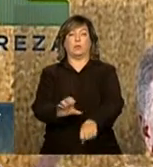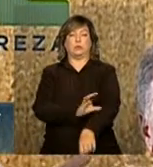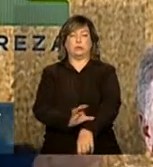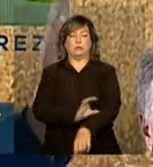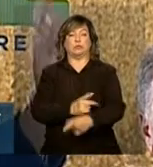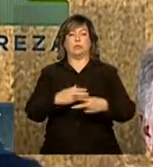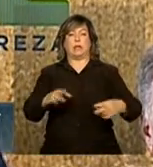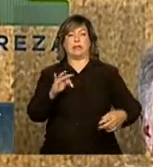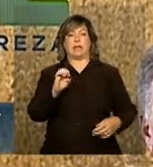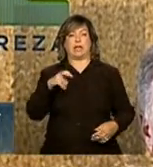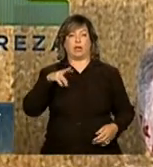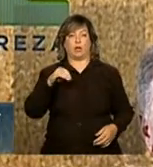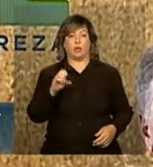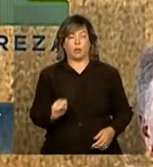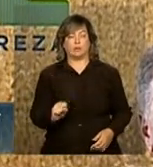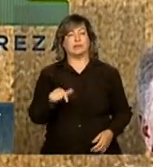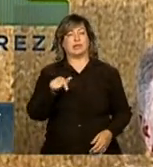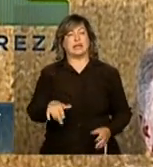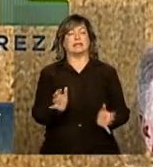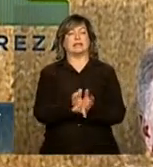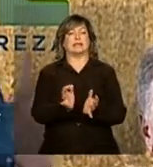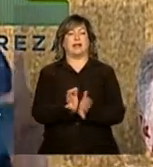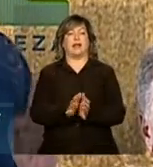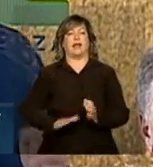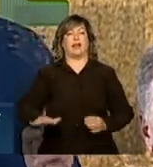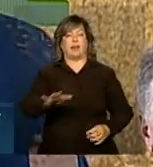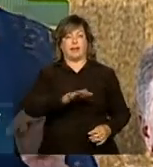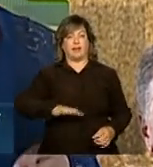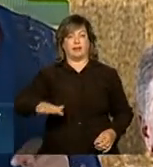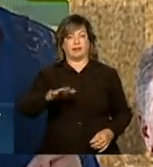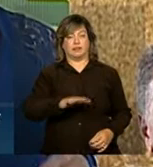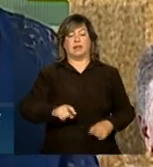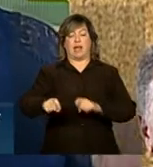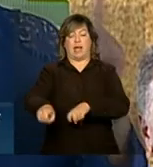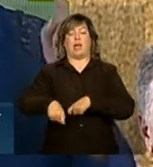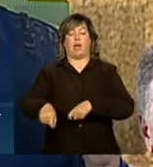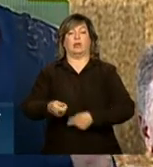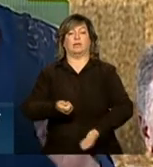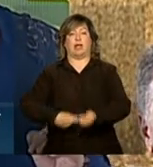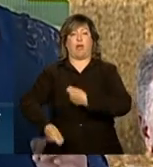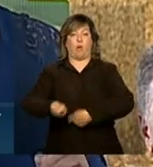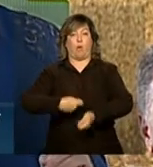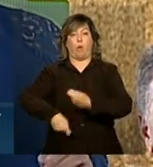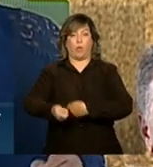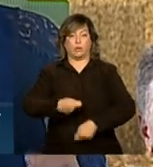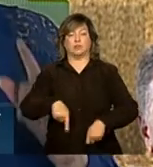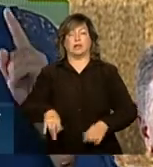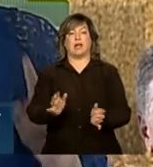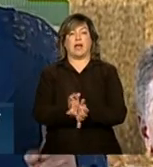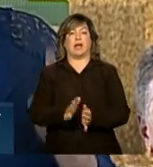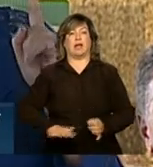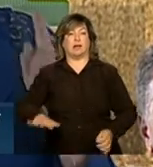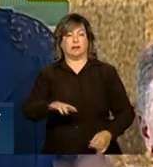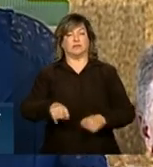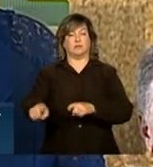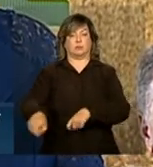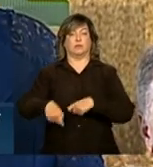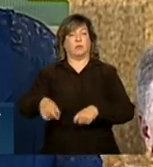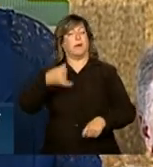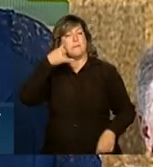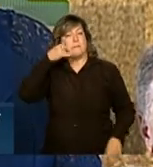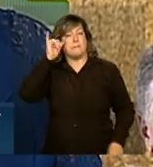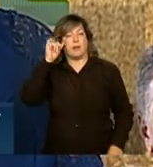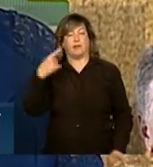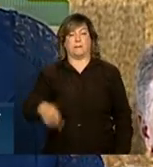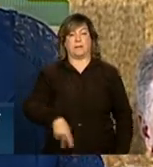de técnicos nessa área, que é a área do agronegócio, a área da agricultura e da